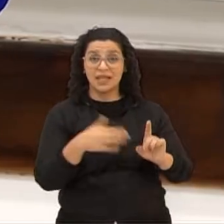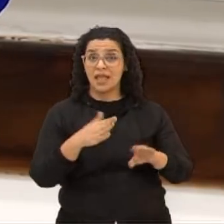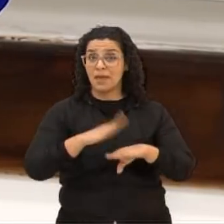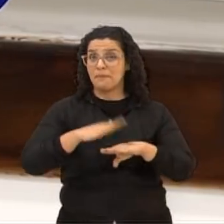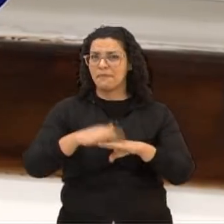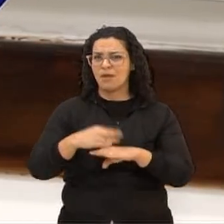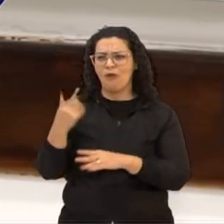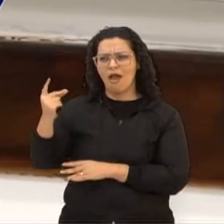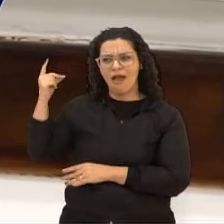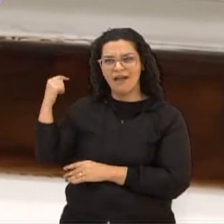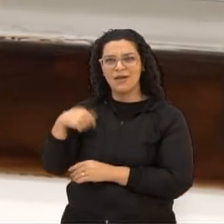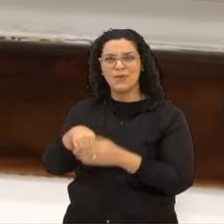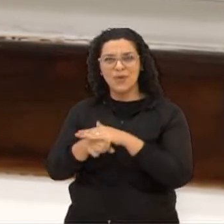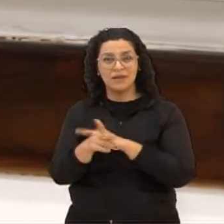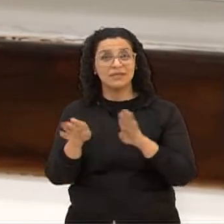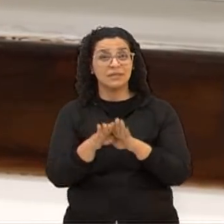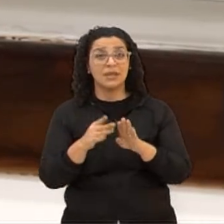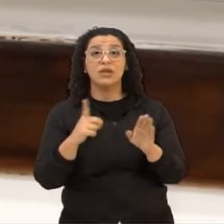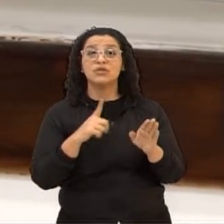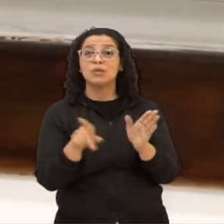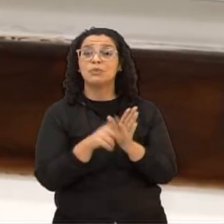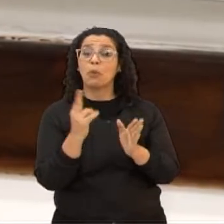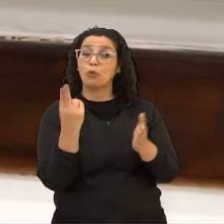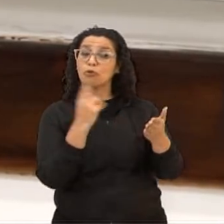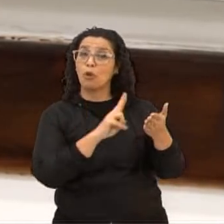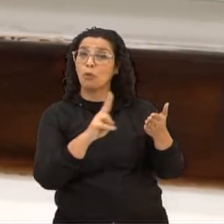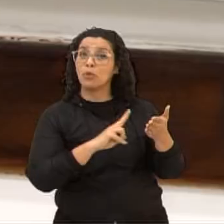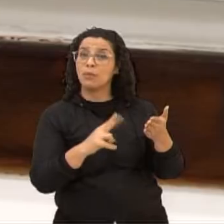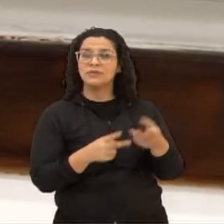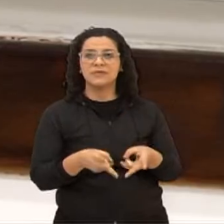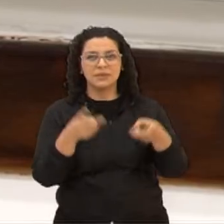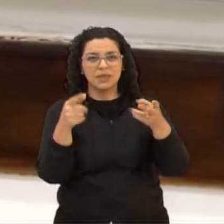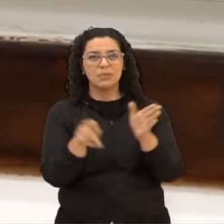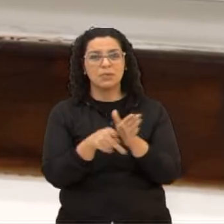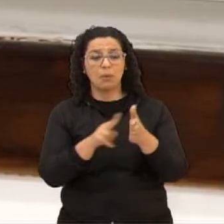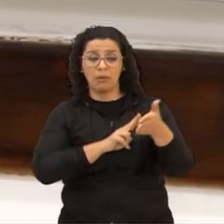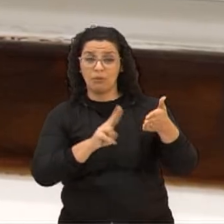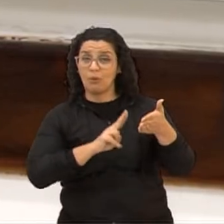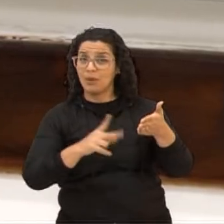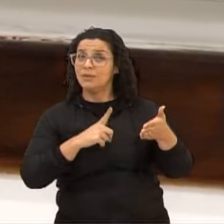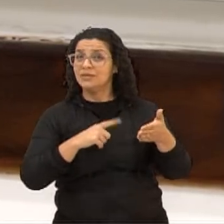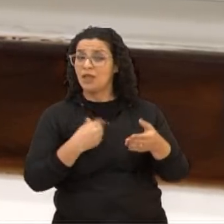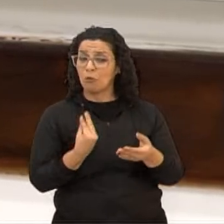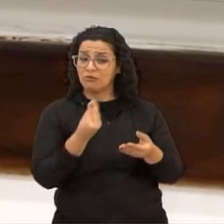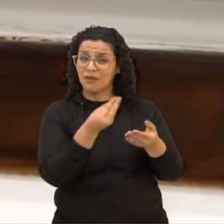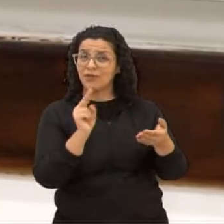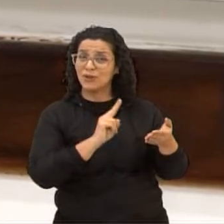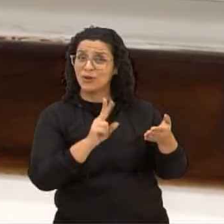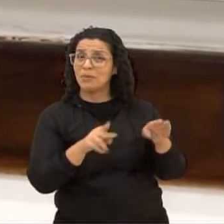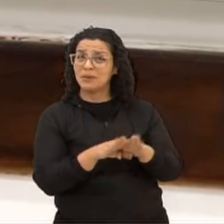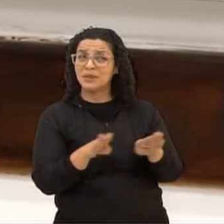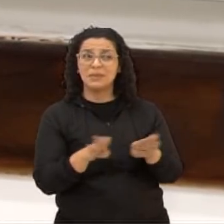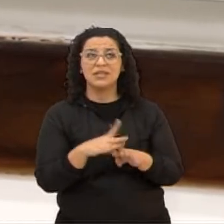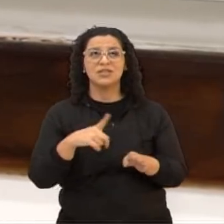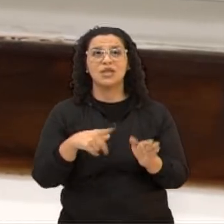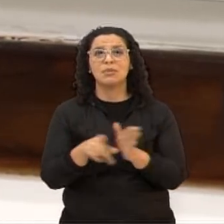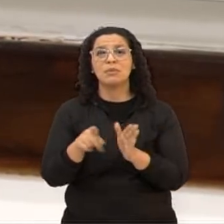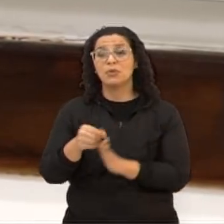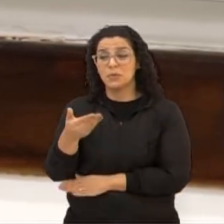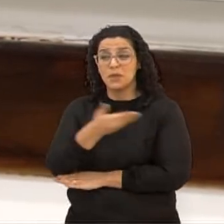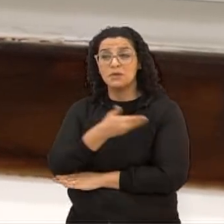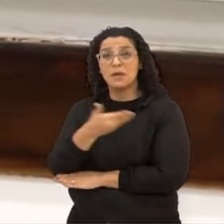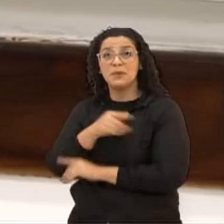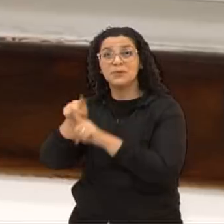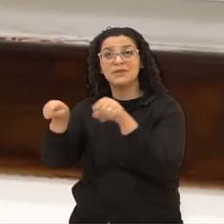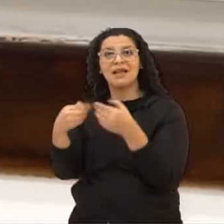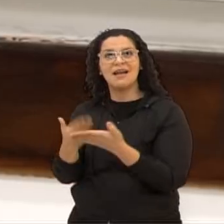minha guardada. Inclusive eu colocava o nome, se perceber aqui, o nome dos personagens e eu colocava o nome, na verdade, dos meus colegas